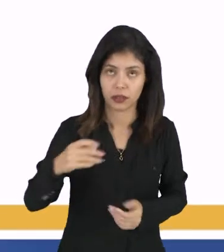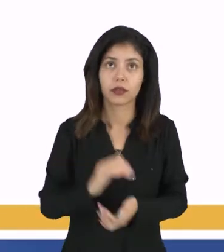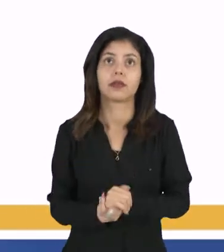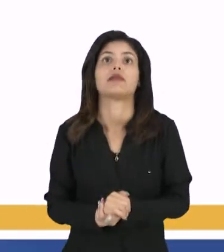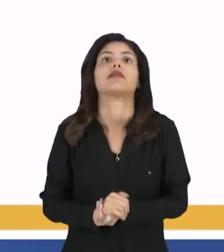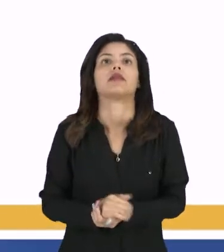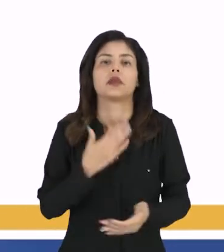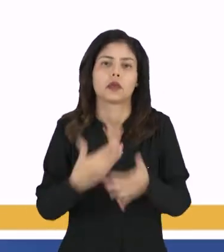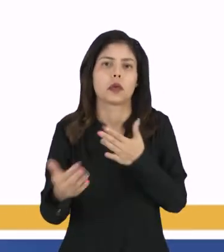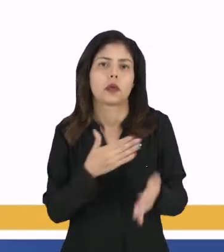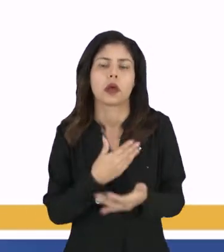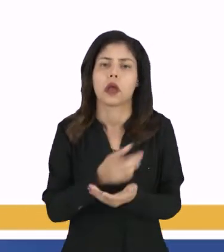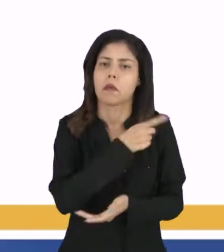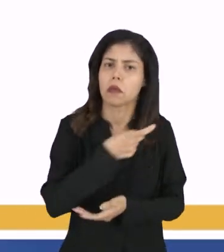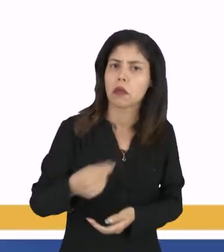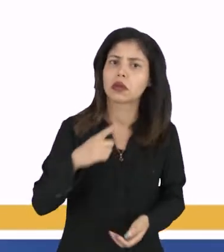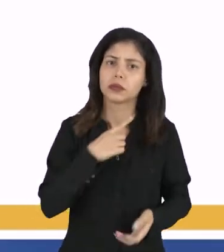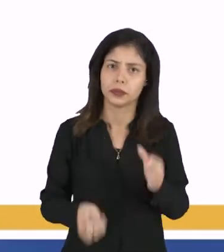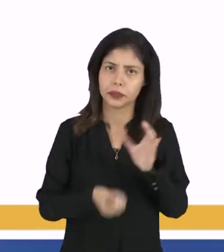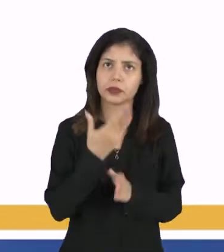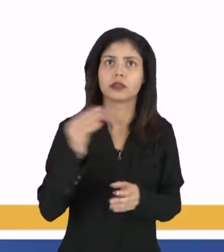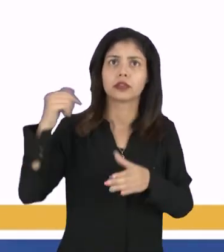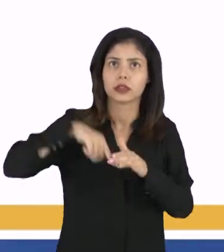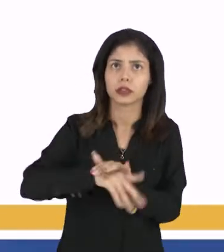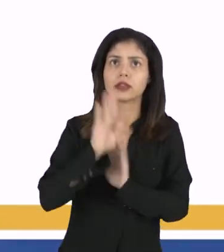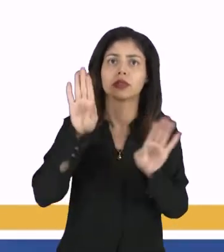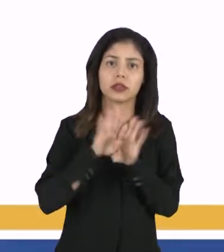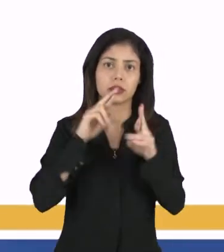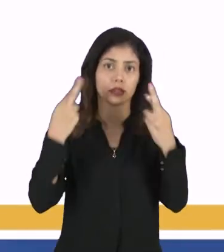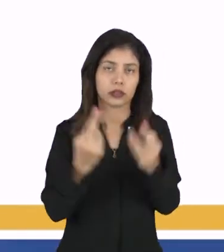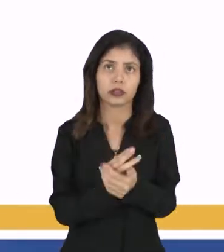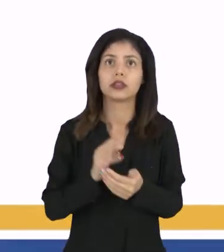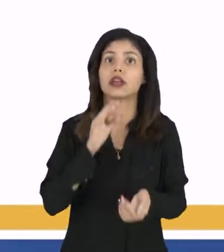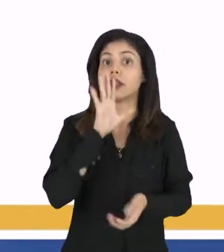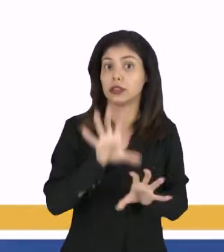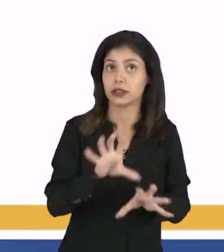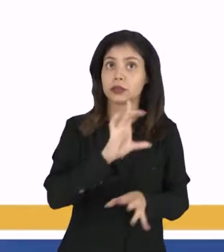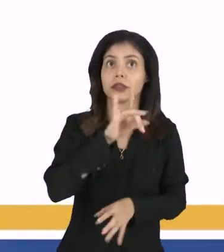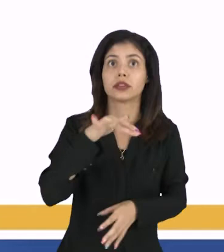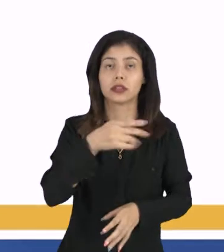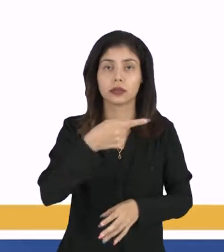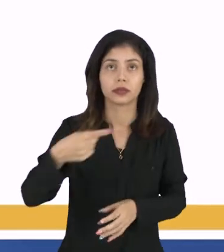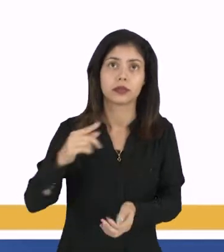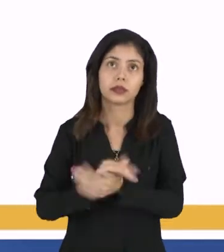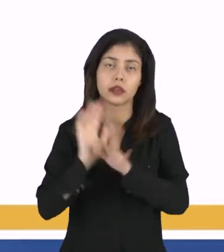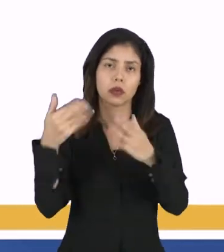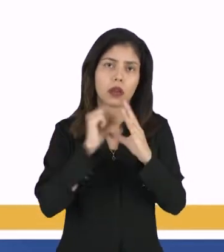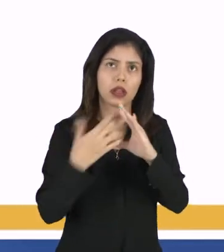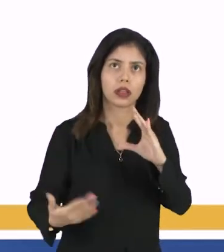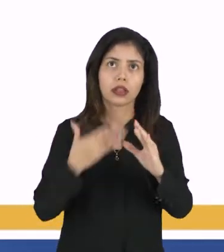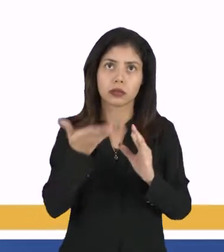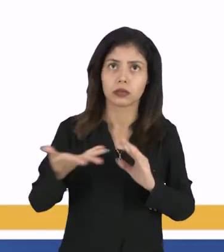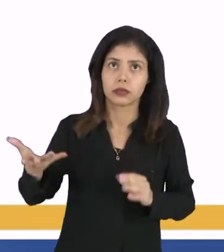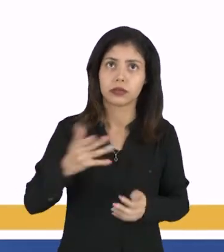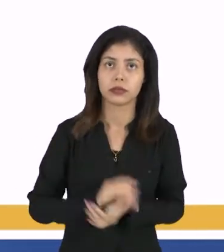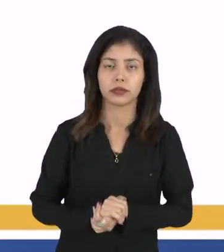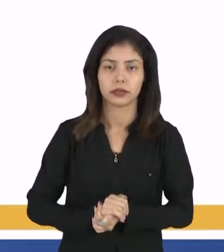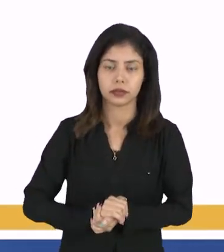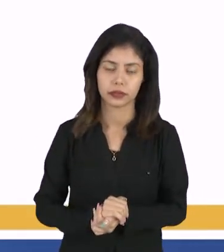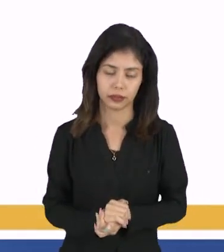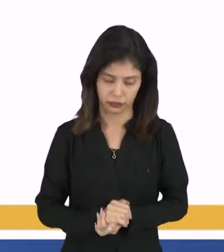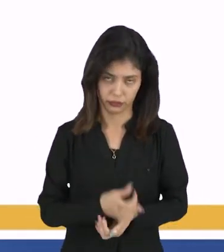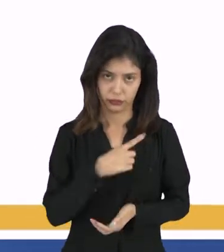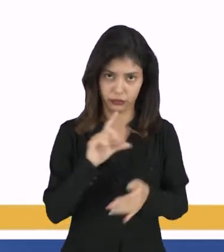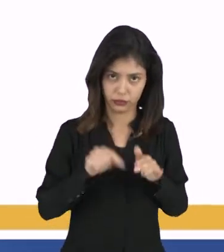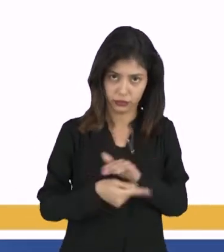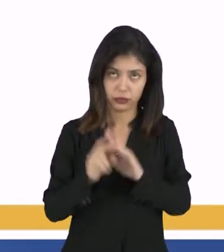cianobactérias. Então, qualquer bactéria que exista vai estar dentro desse reino, assim como as cianobactérias. Quais são as características básicas, né, de